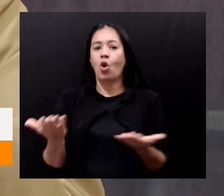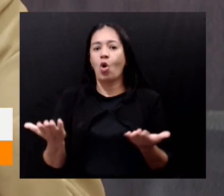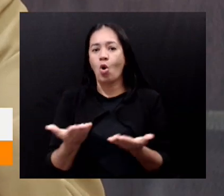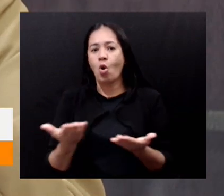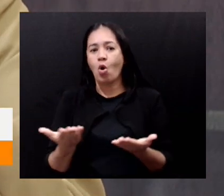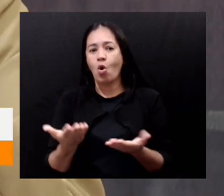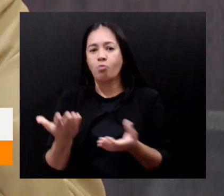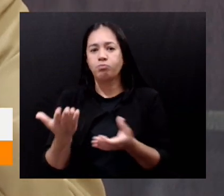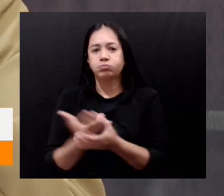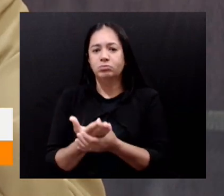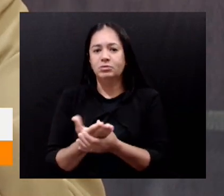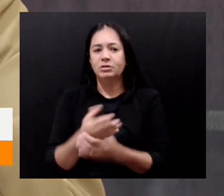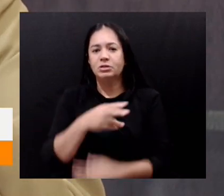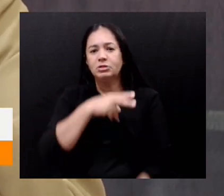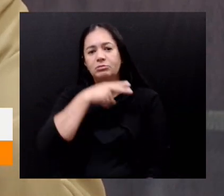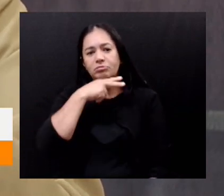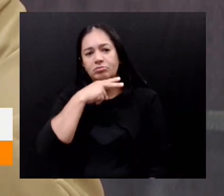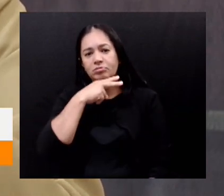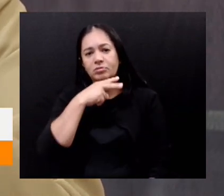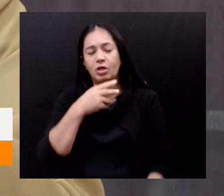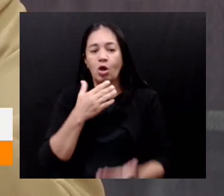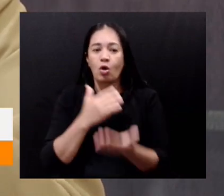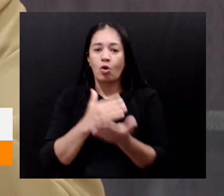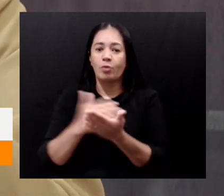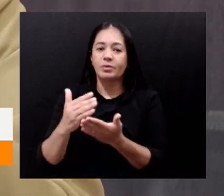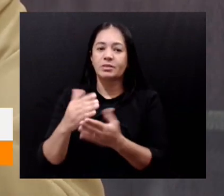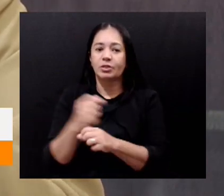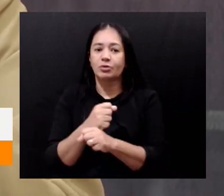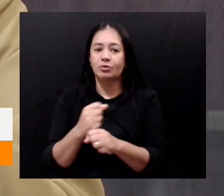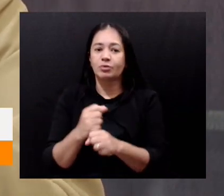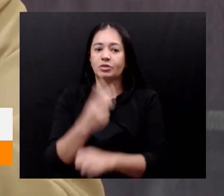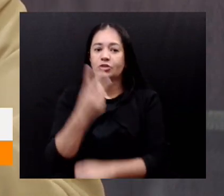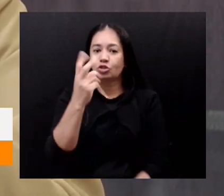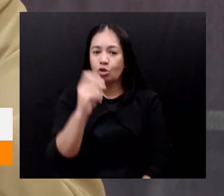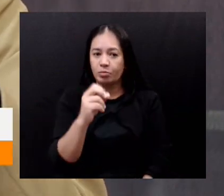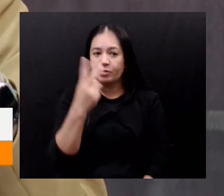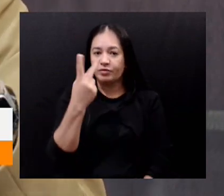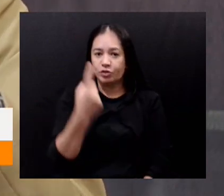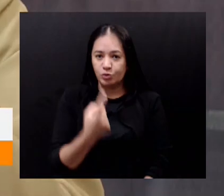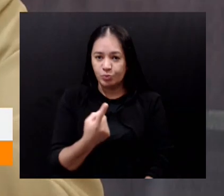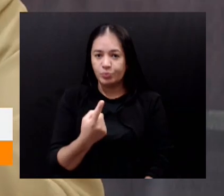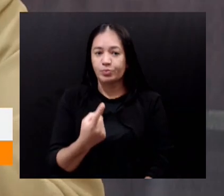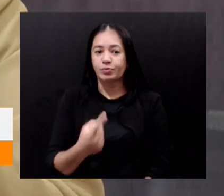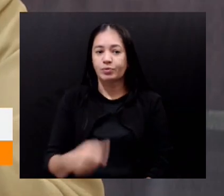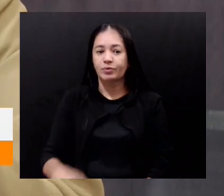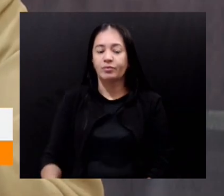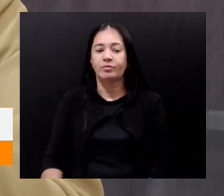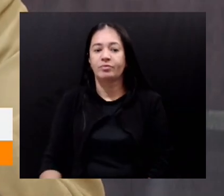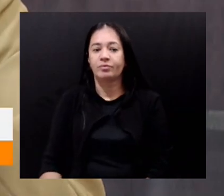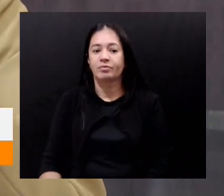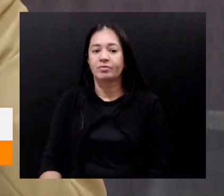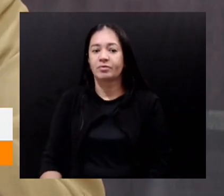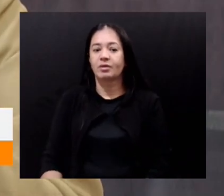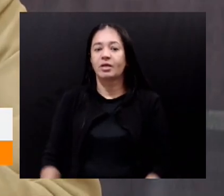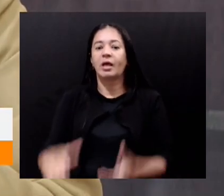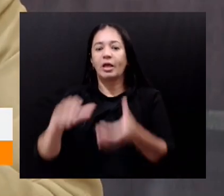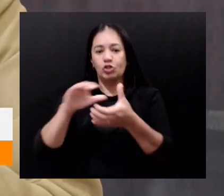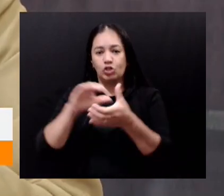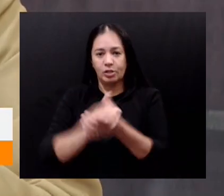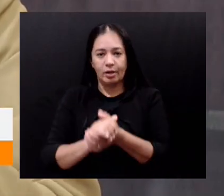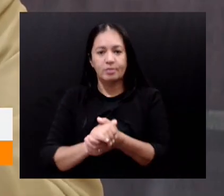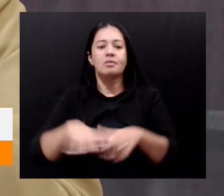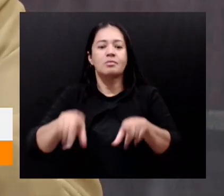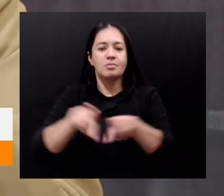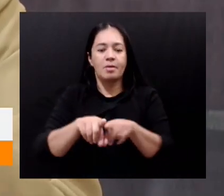entrada em 2021, tá? Nossa, É, 2021. 2021. Aham. E de cônjuges também. São Sim. processos que estão um pouquinho